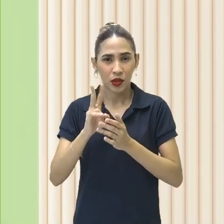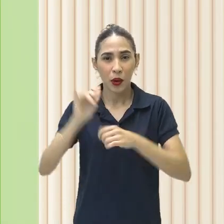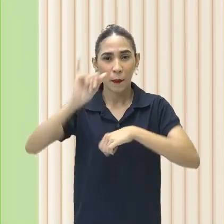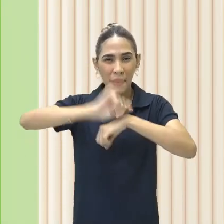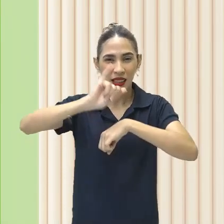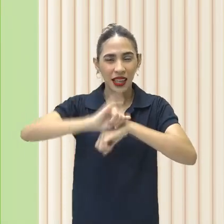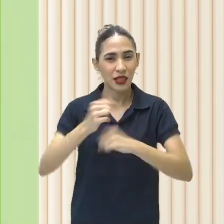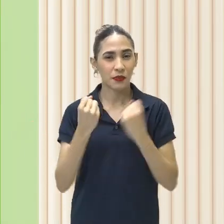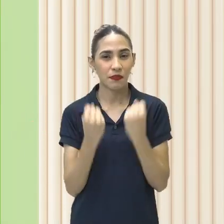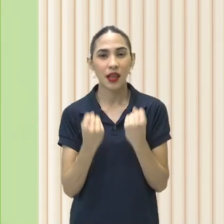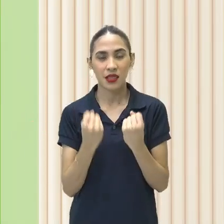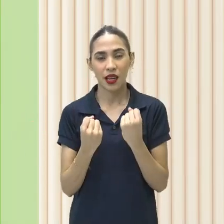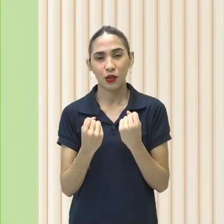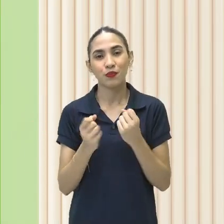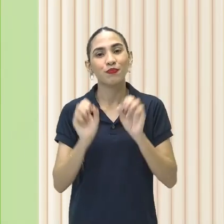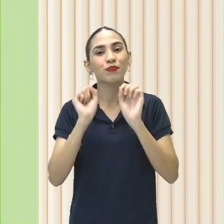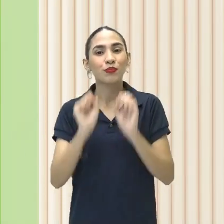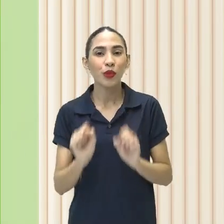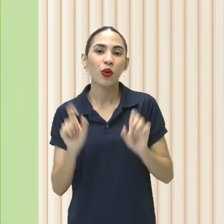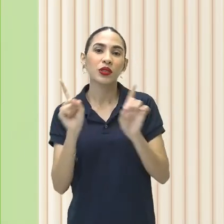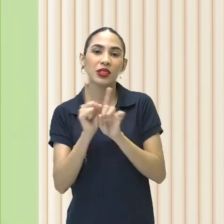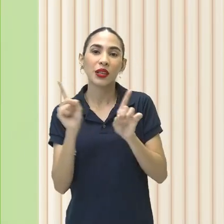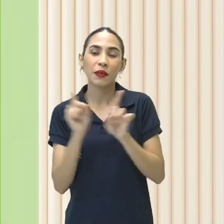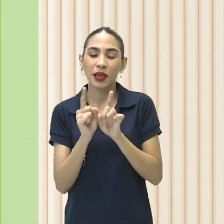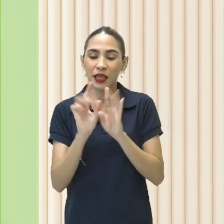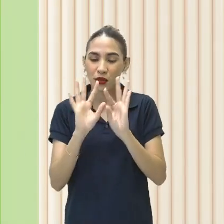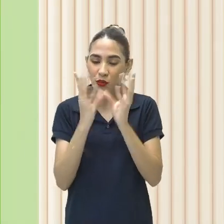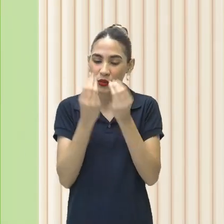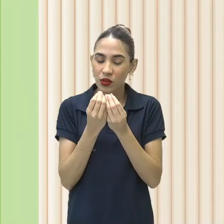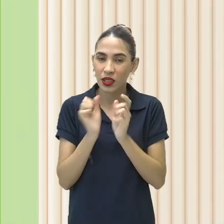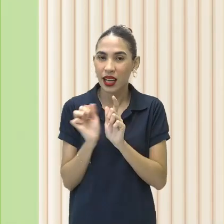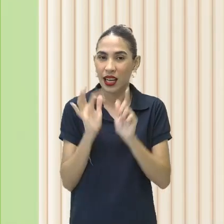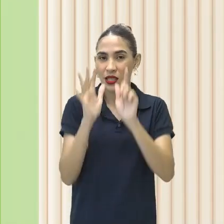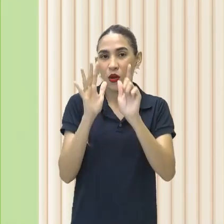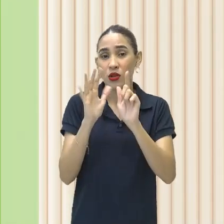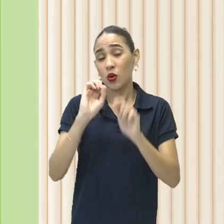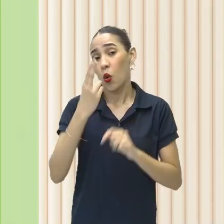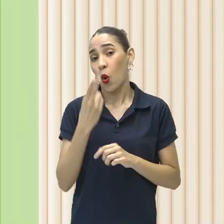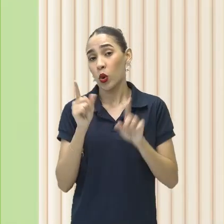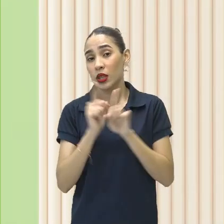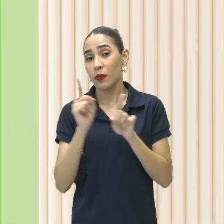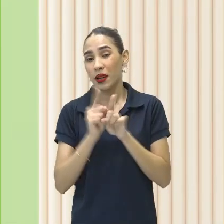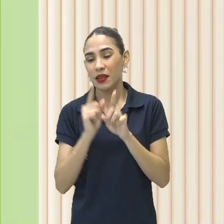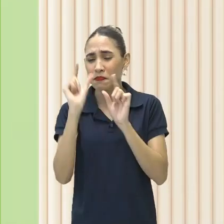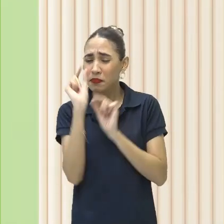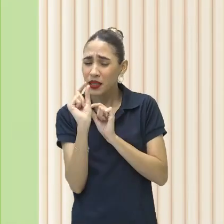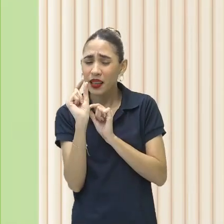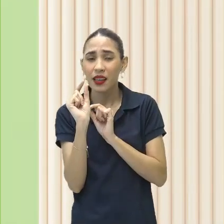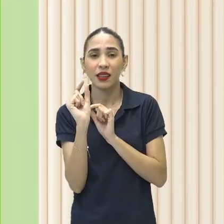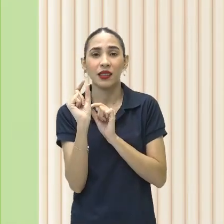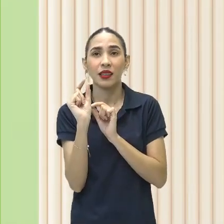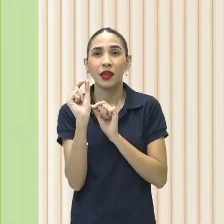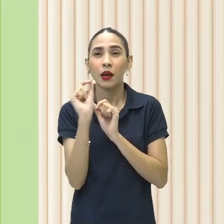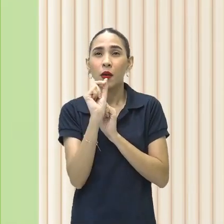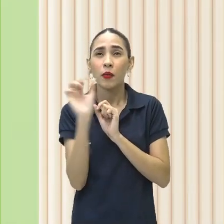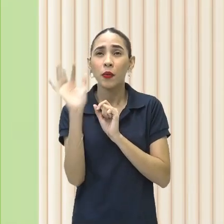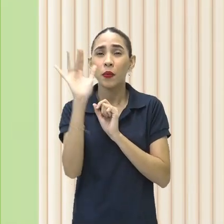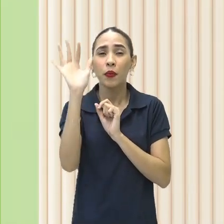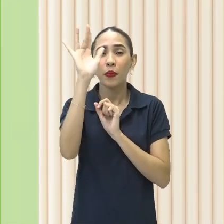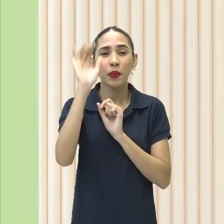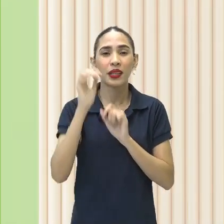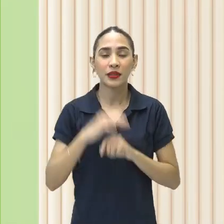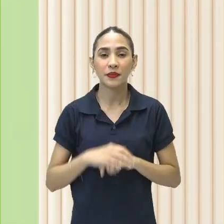metais pesados, eles podem também estar em partículas gasosas, ou até em partículas pequenas que acabam voando com a